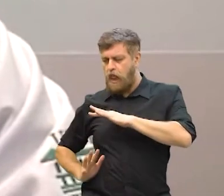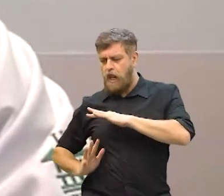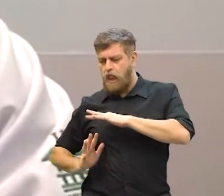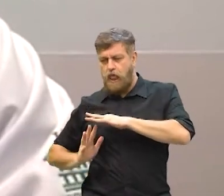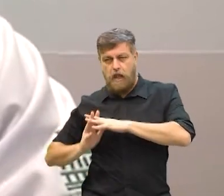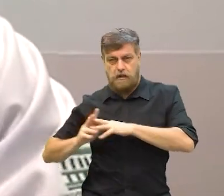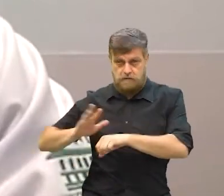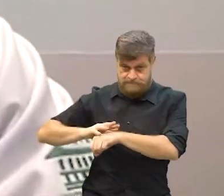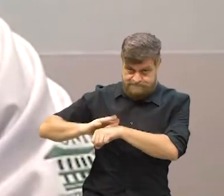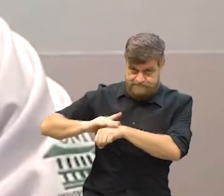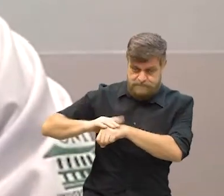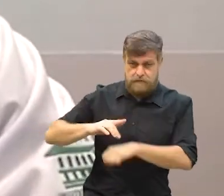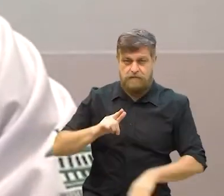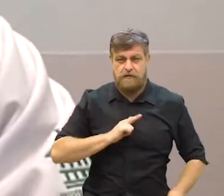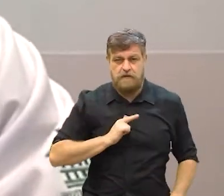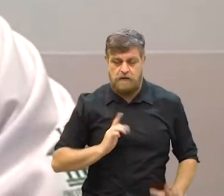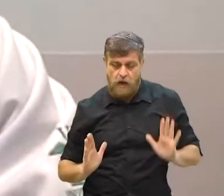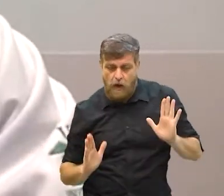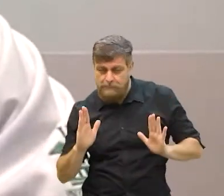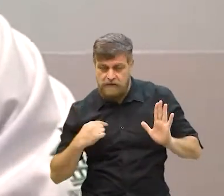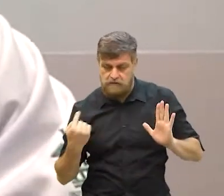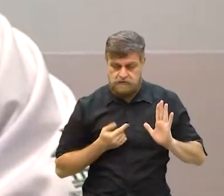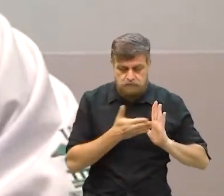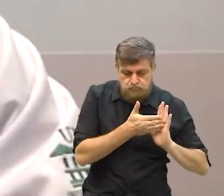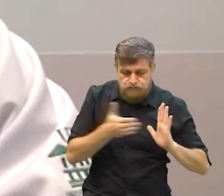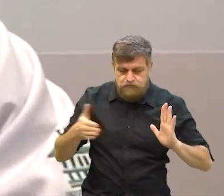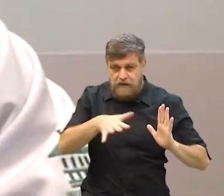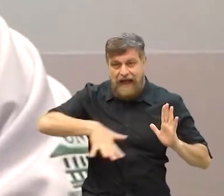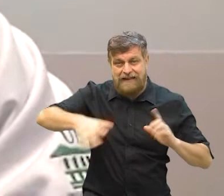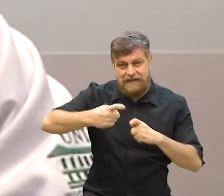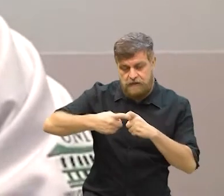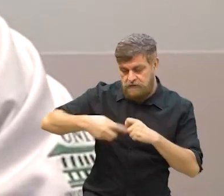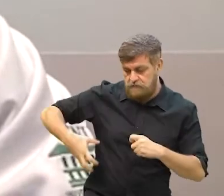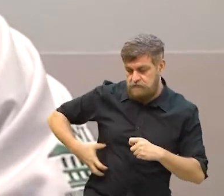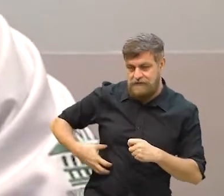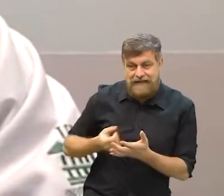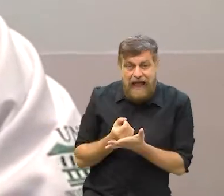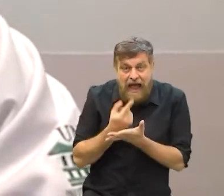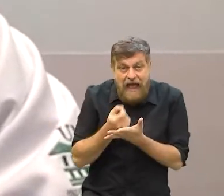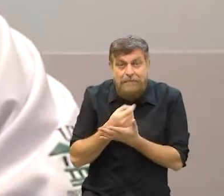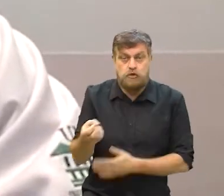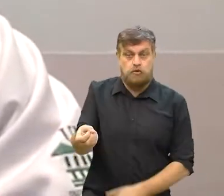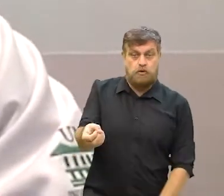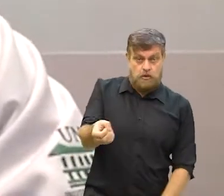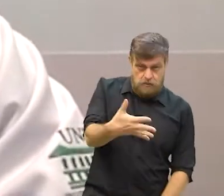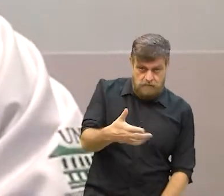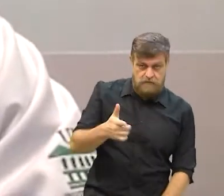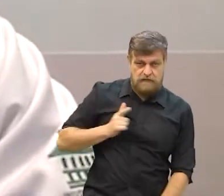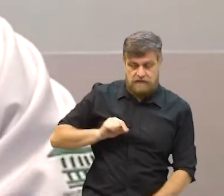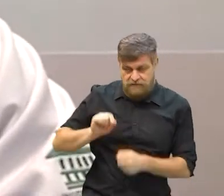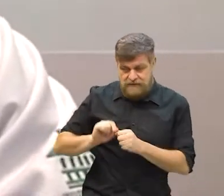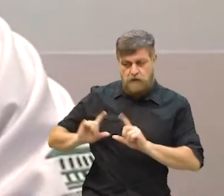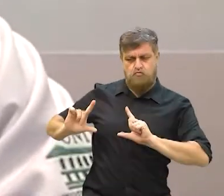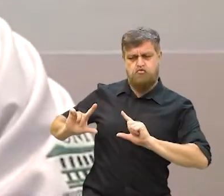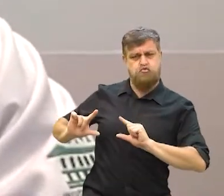progressão da doença renal. Inclusive, a gente está numa era muito interessante para a nefrologia, com a descoberta de novas drogas que